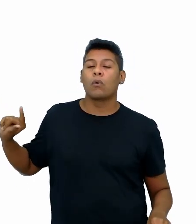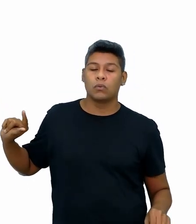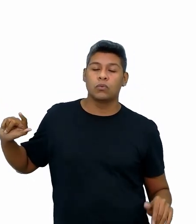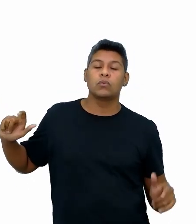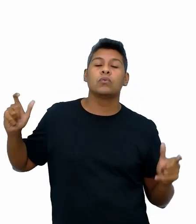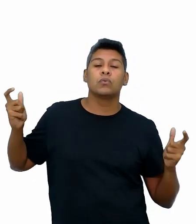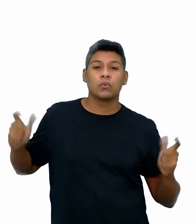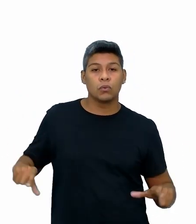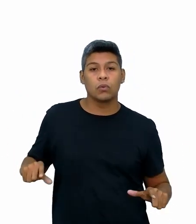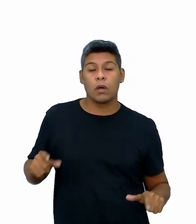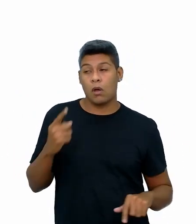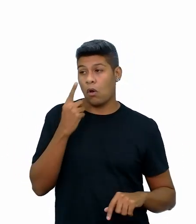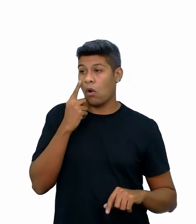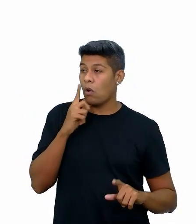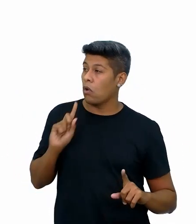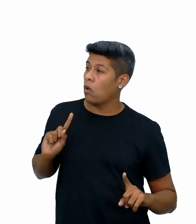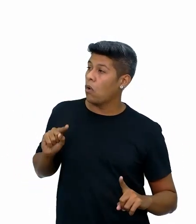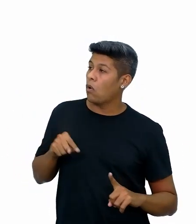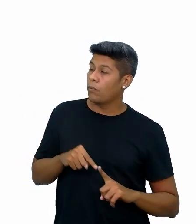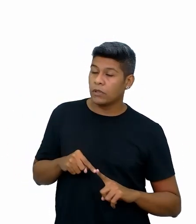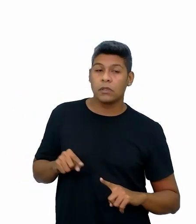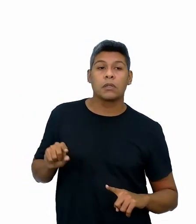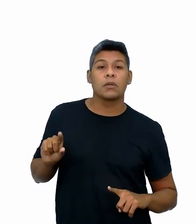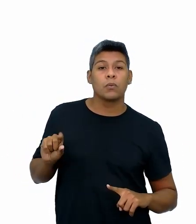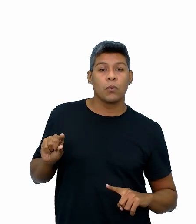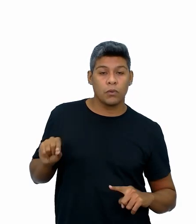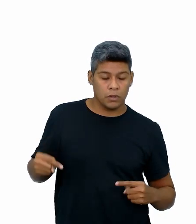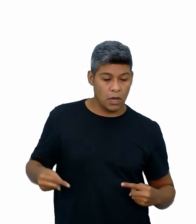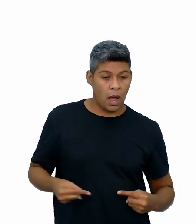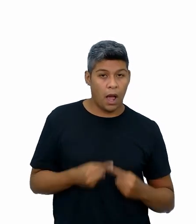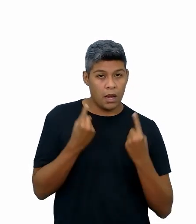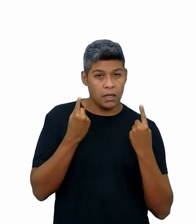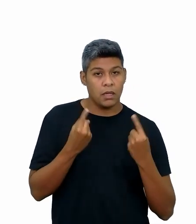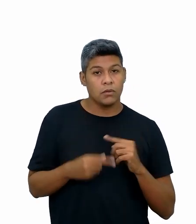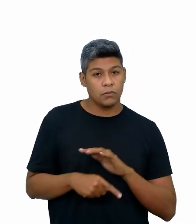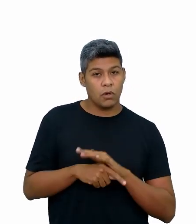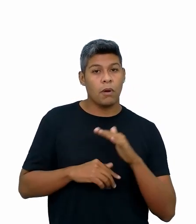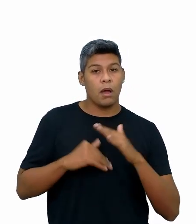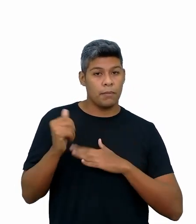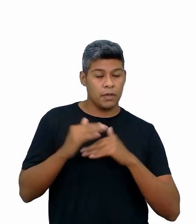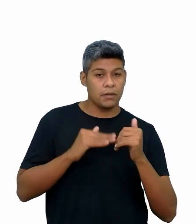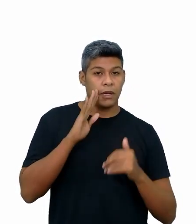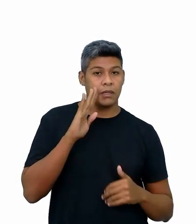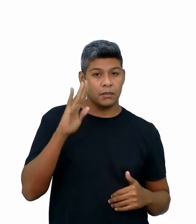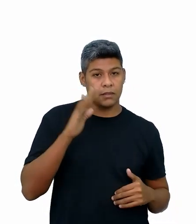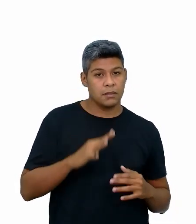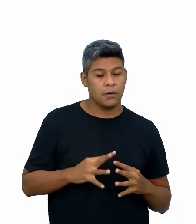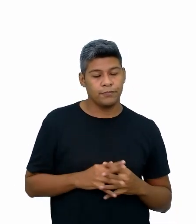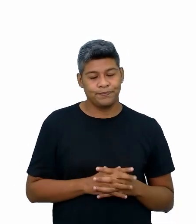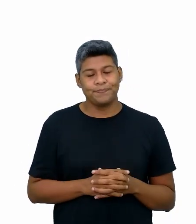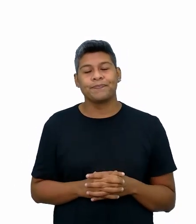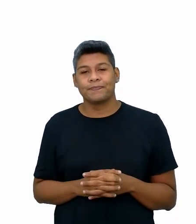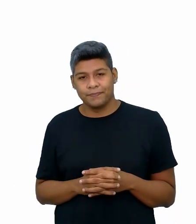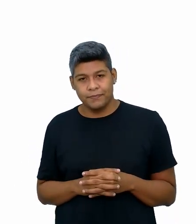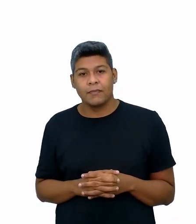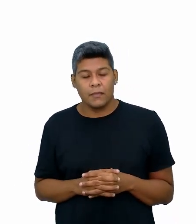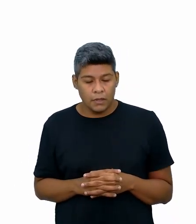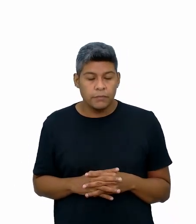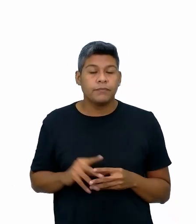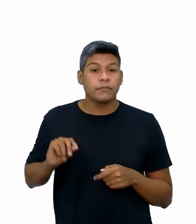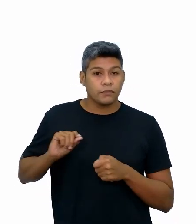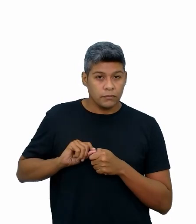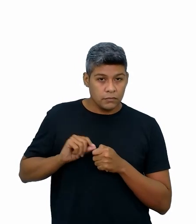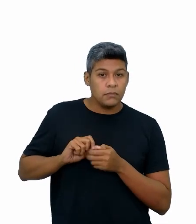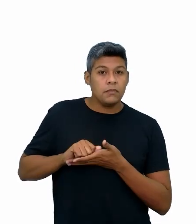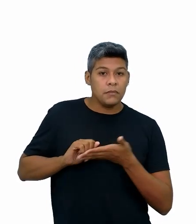olha só esse objetivo, como ele está totalmente, né, alinhado aí à habilidade essencial. Tá? O estudante vai fazer